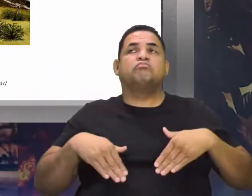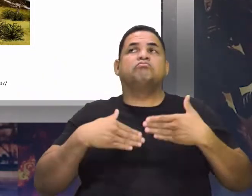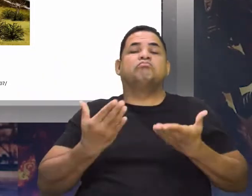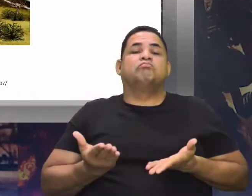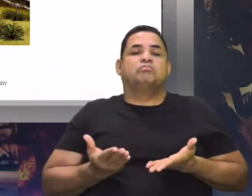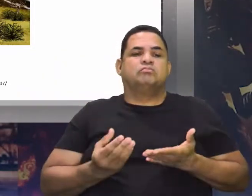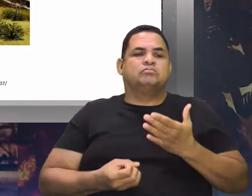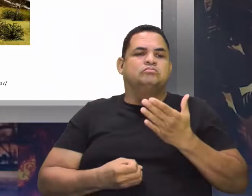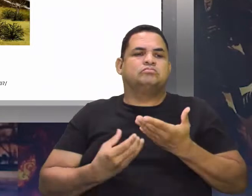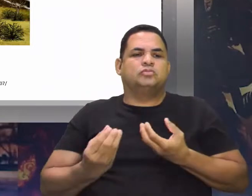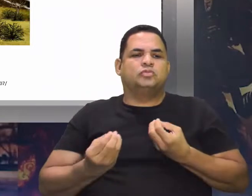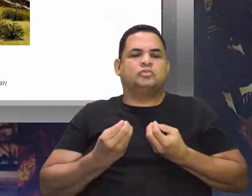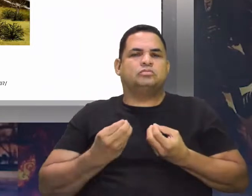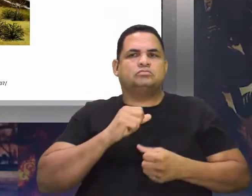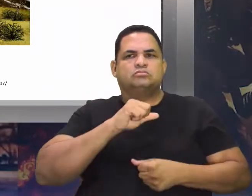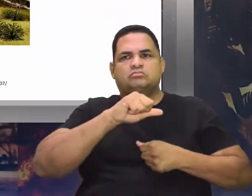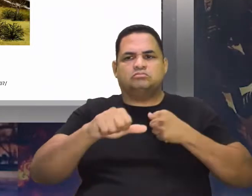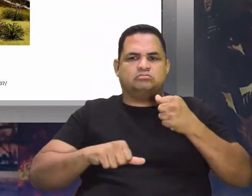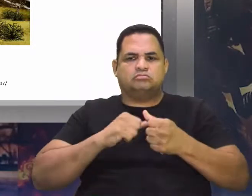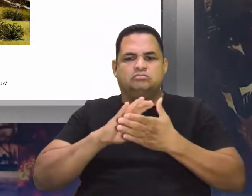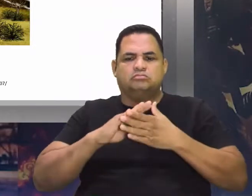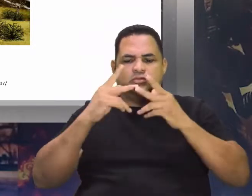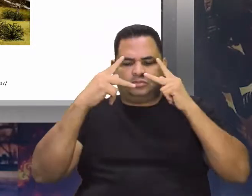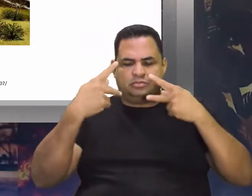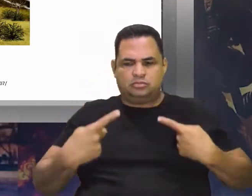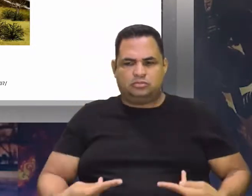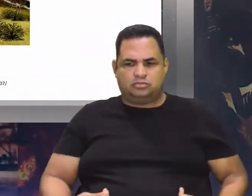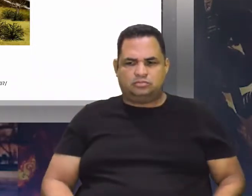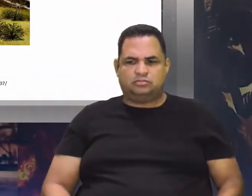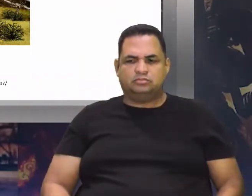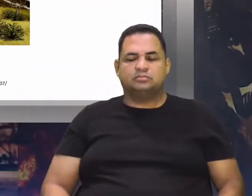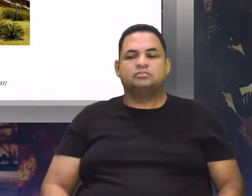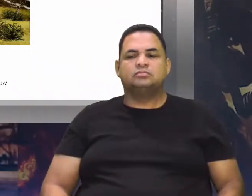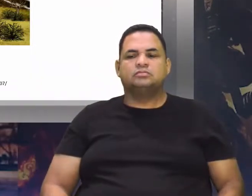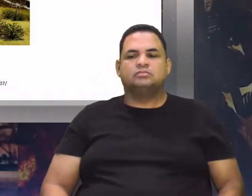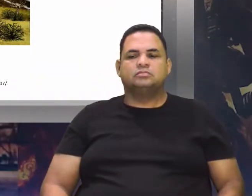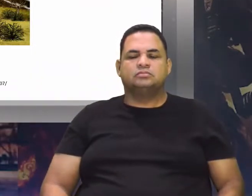quando e como nos tornamos humanos.